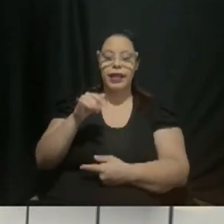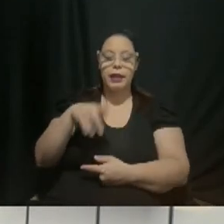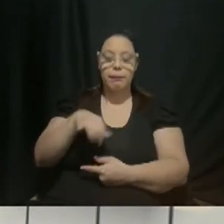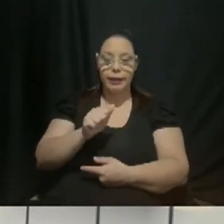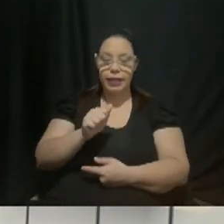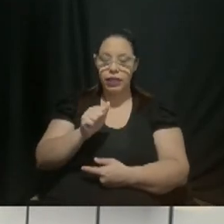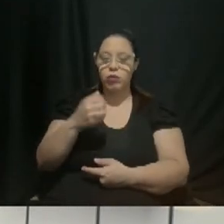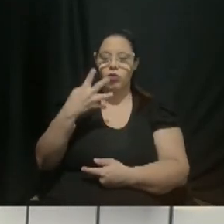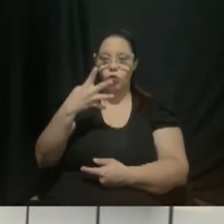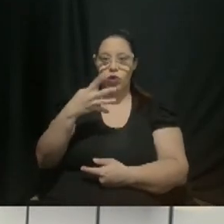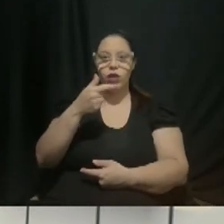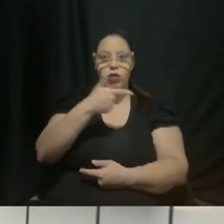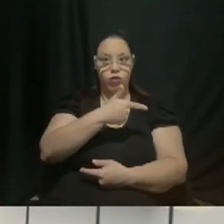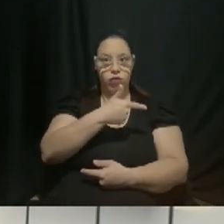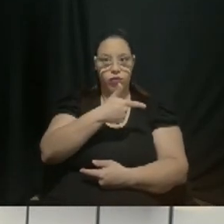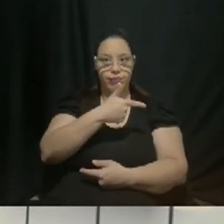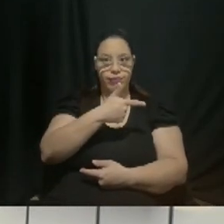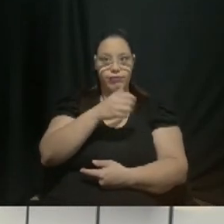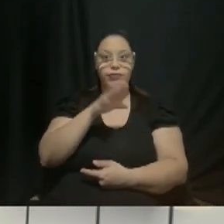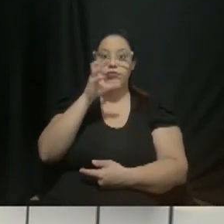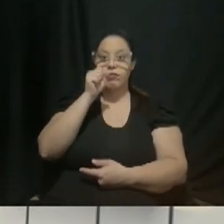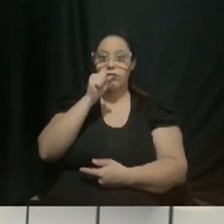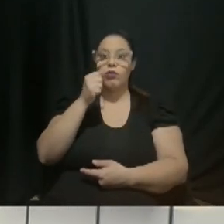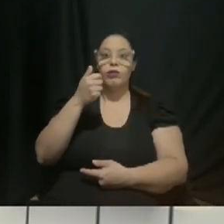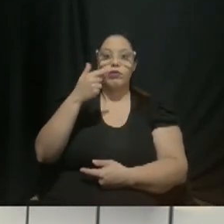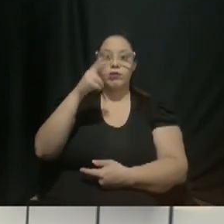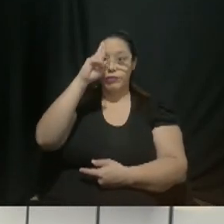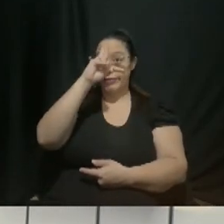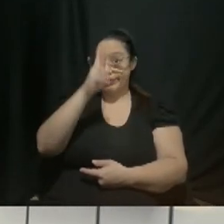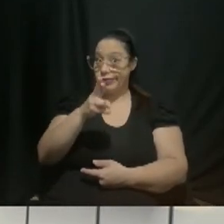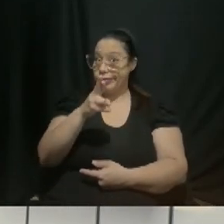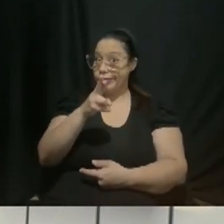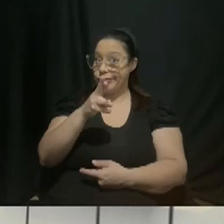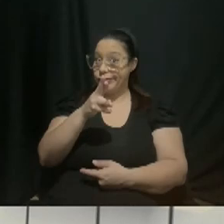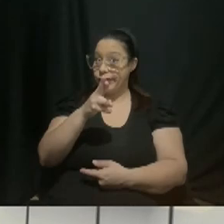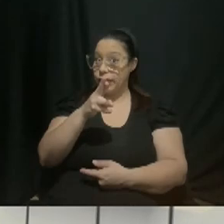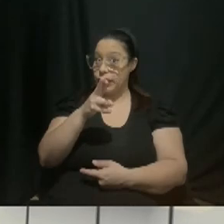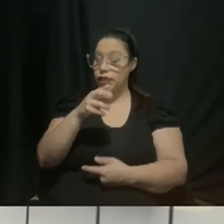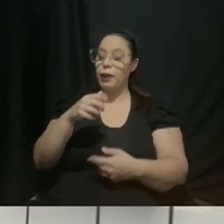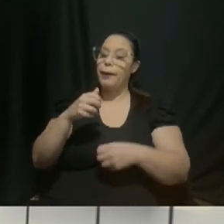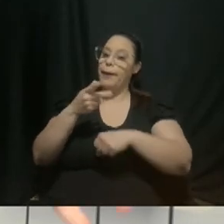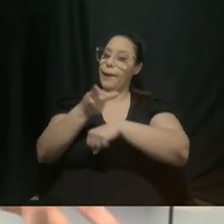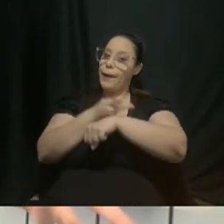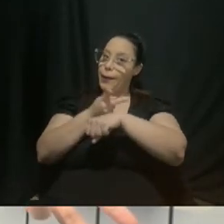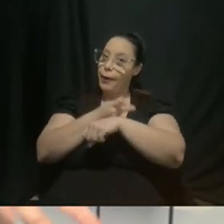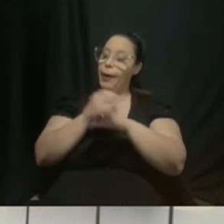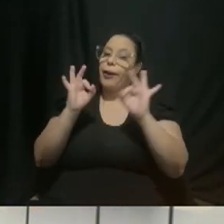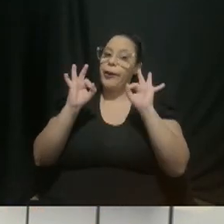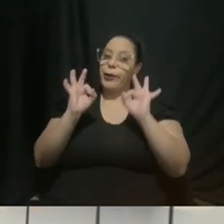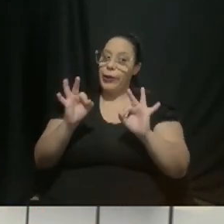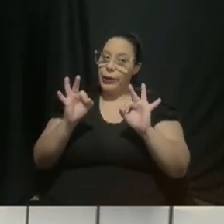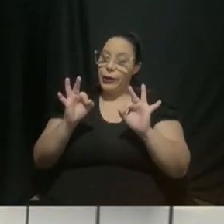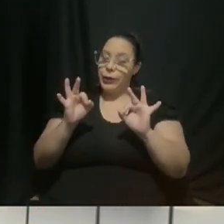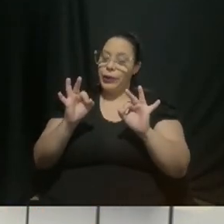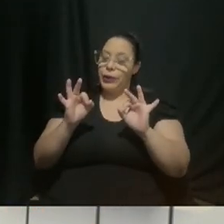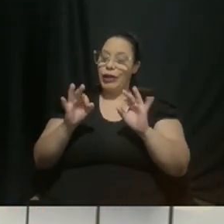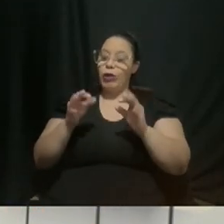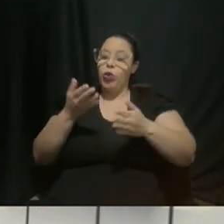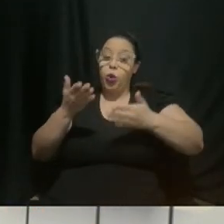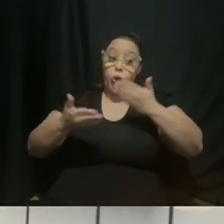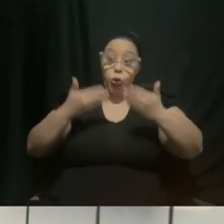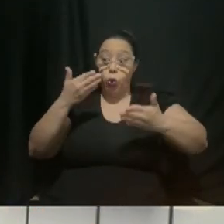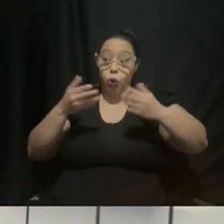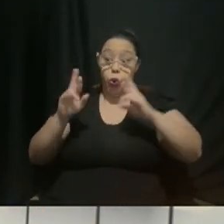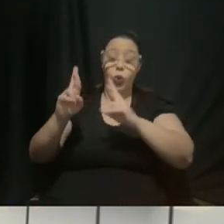no sábado, meio-dia. Então, pelo menos a medalha de prata já é nossa, mas claro que existe a expectativa pelo